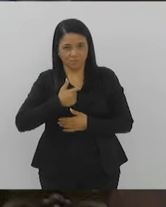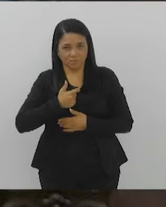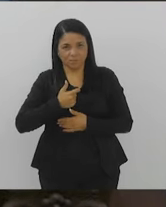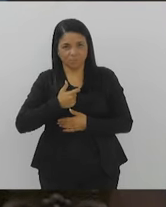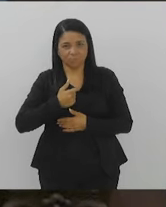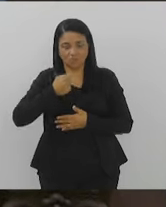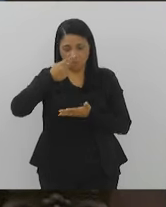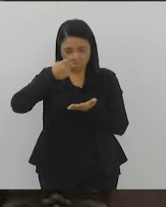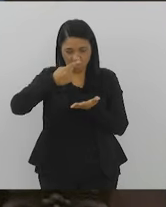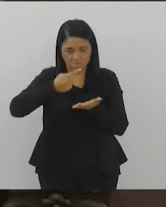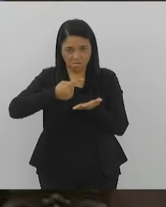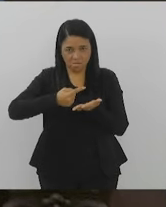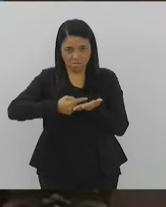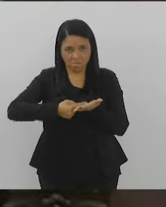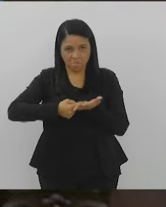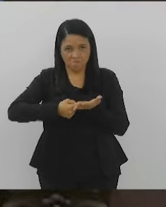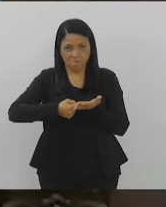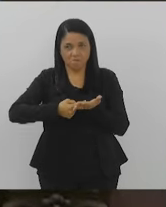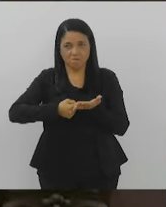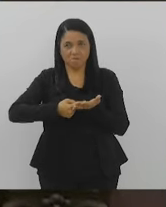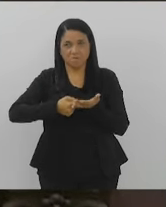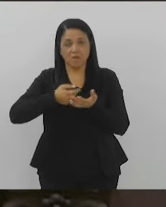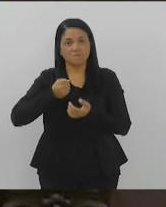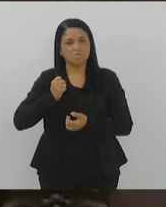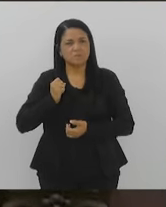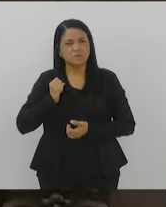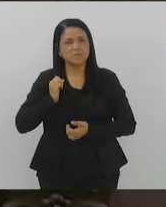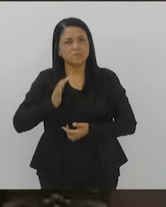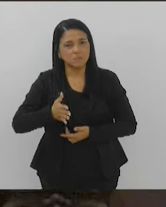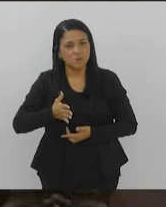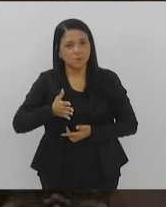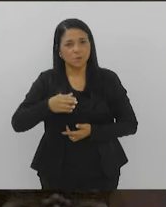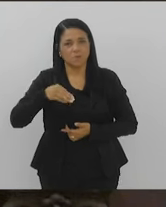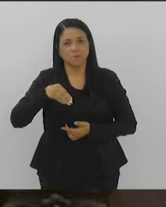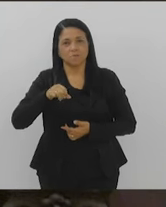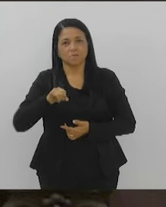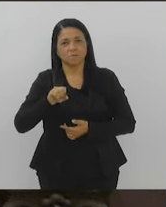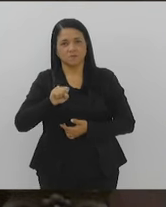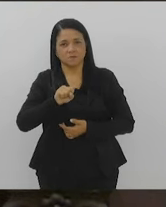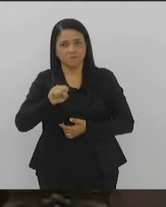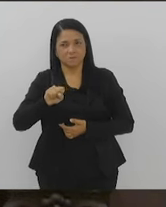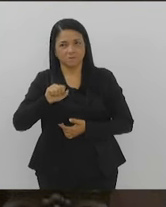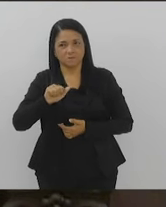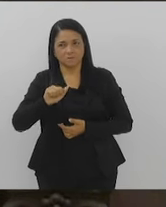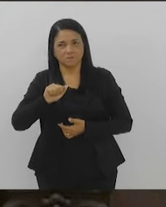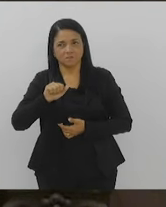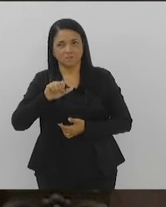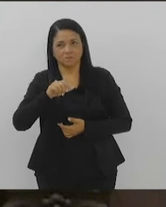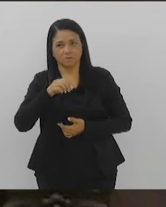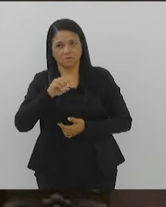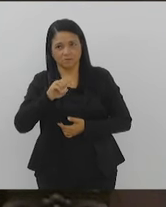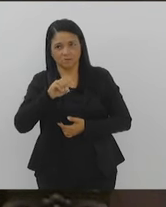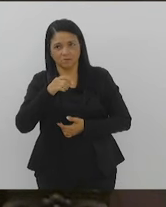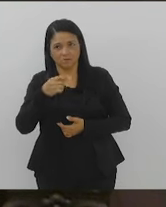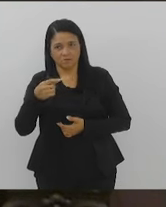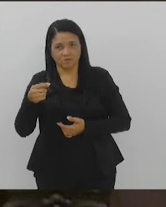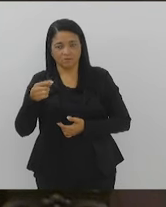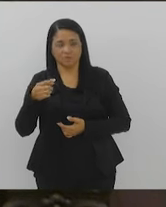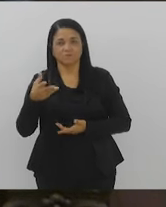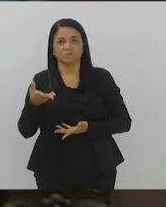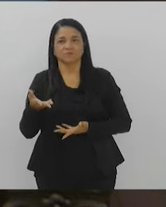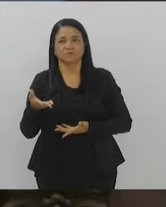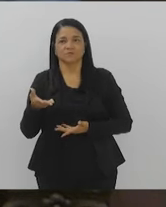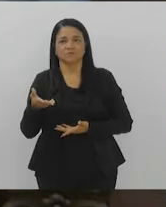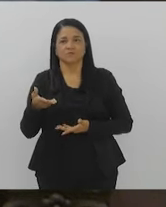missão, não era para eu estar aqui neste momento, era para eu estar só participando, não presidindo essa sessão